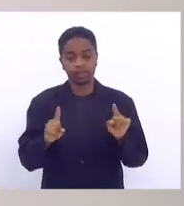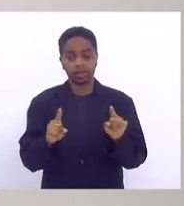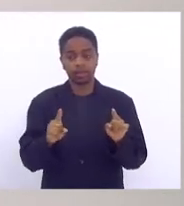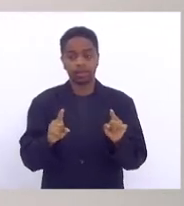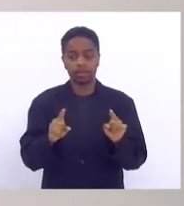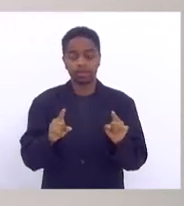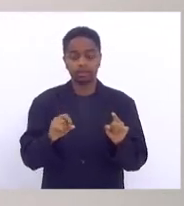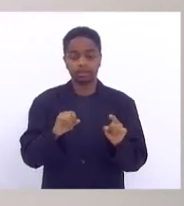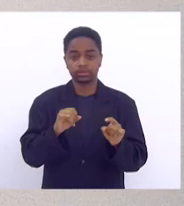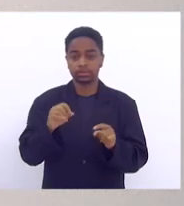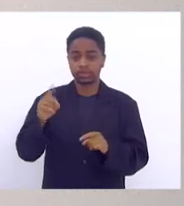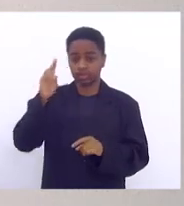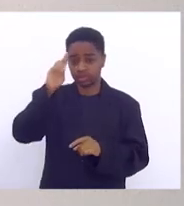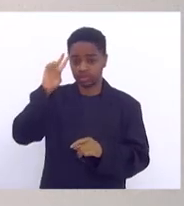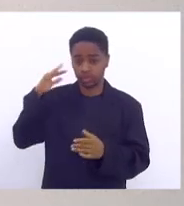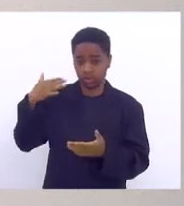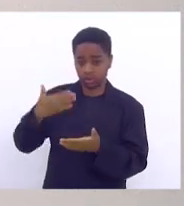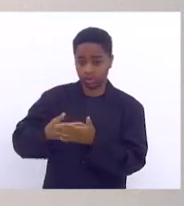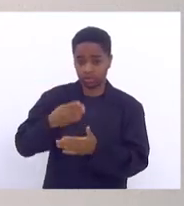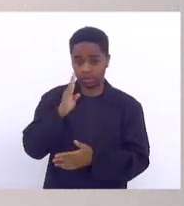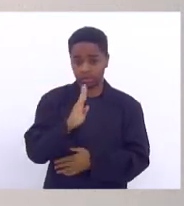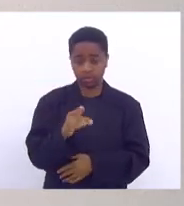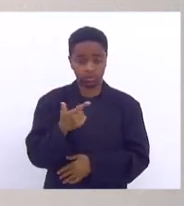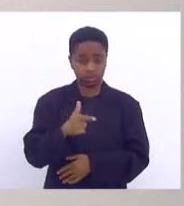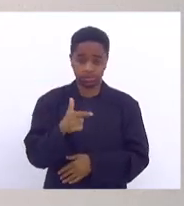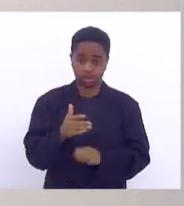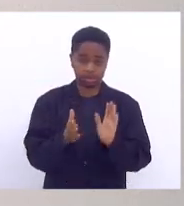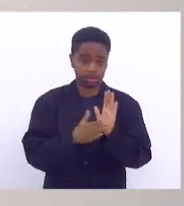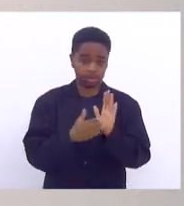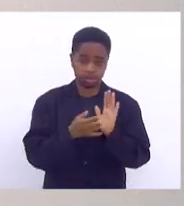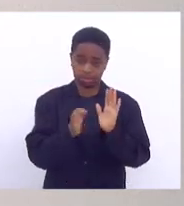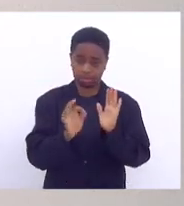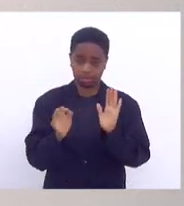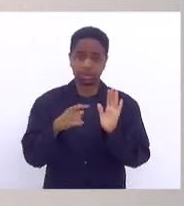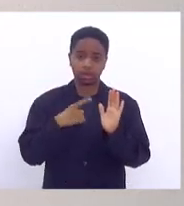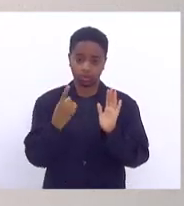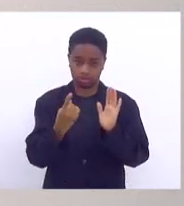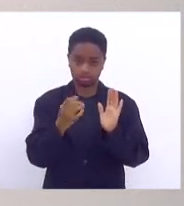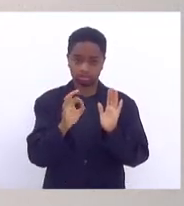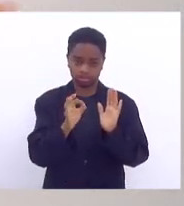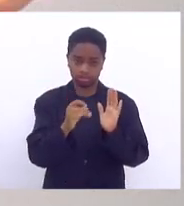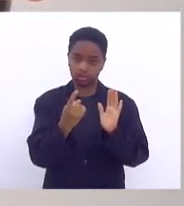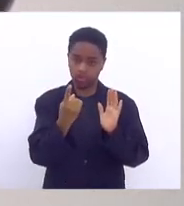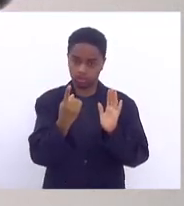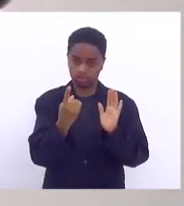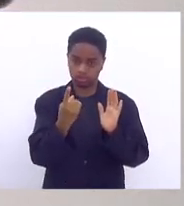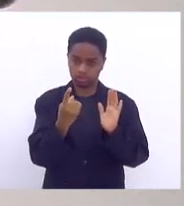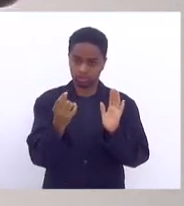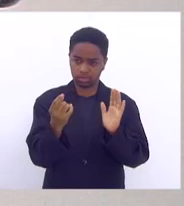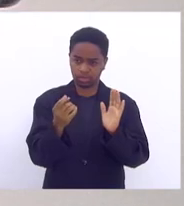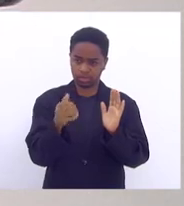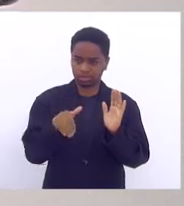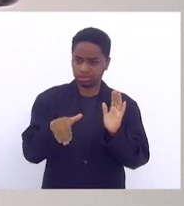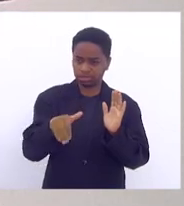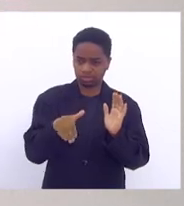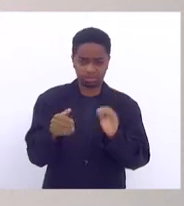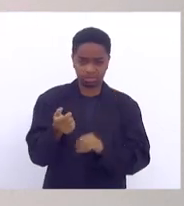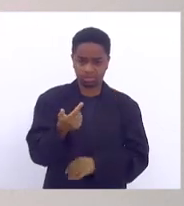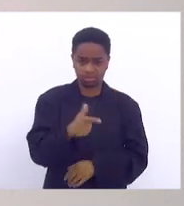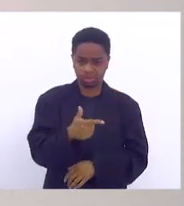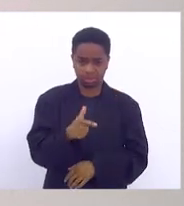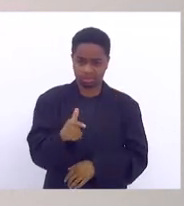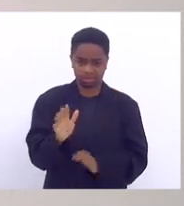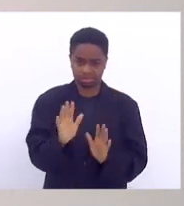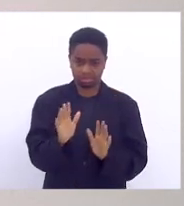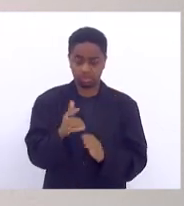republicana brasileira não houve nenhuma proposta de emenda uma vez uma vez tem uma né é recente Quanto tempo